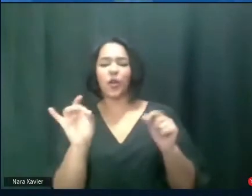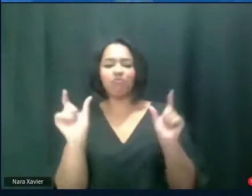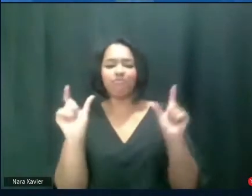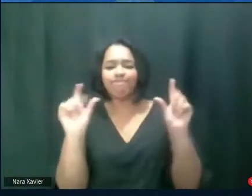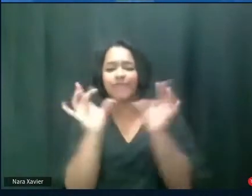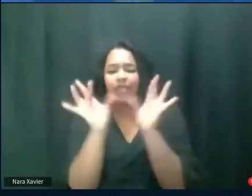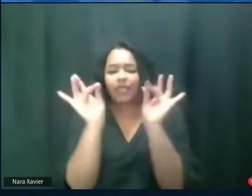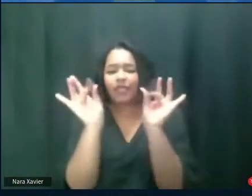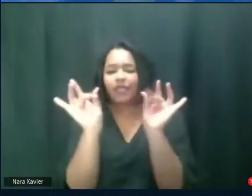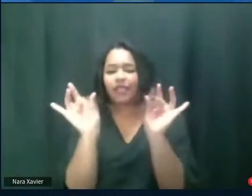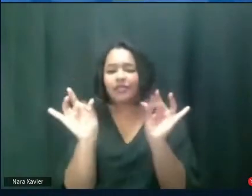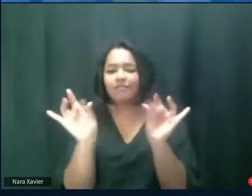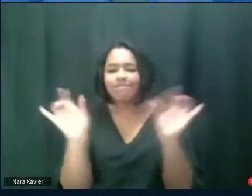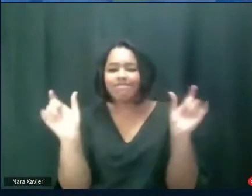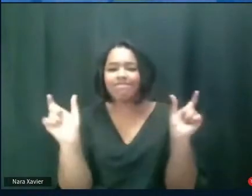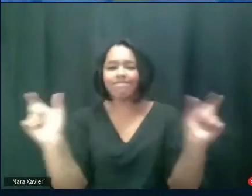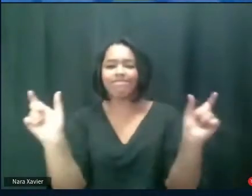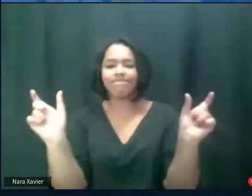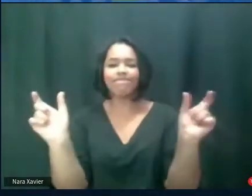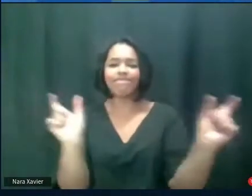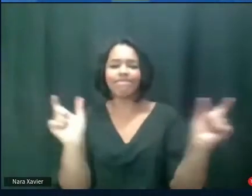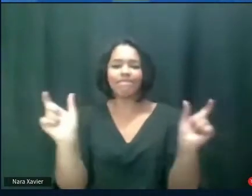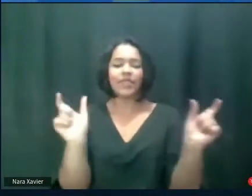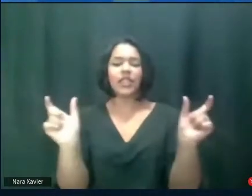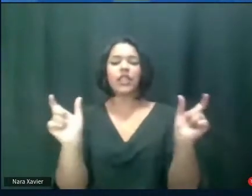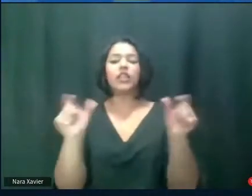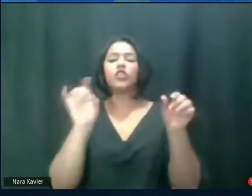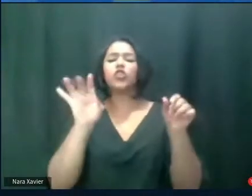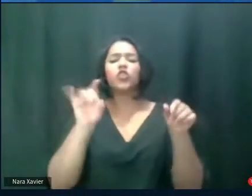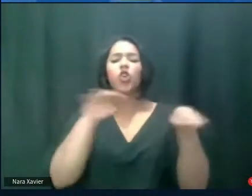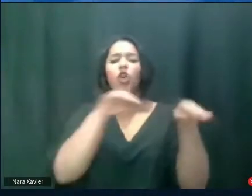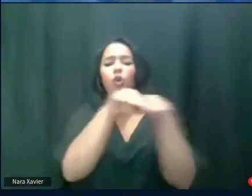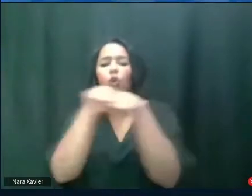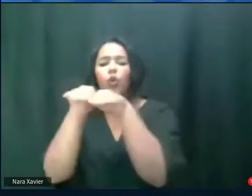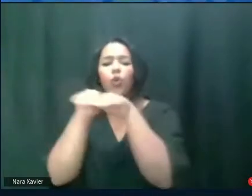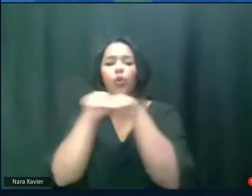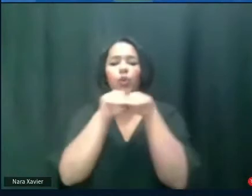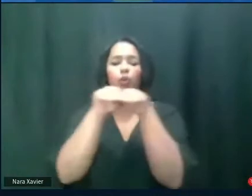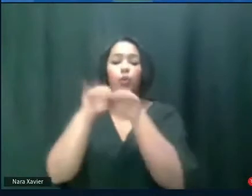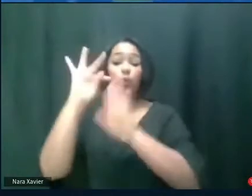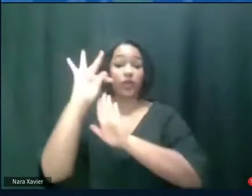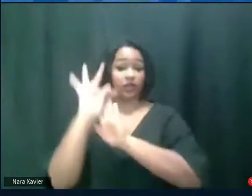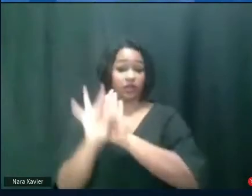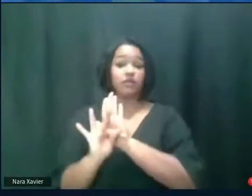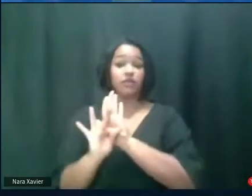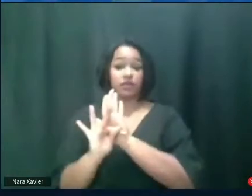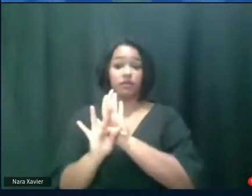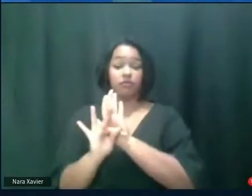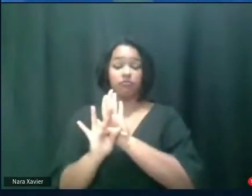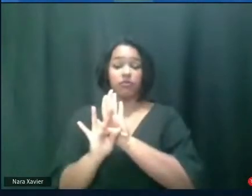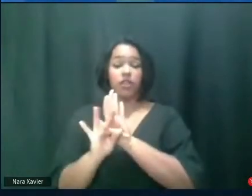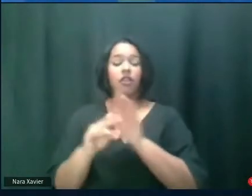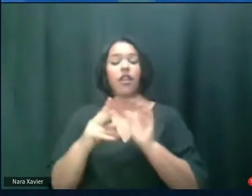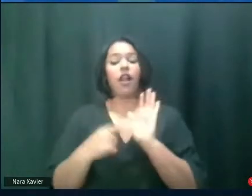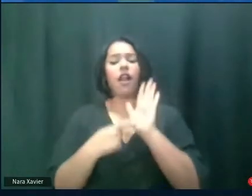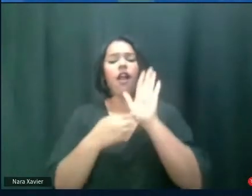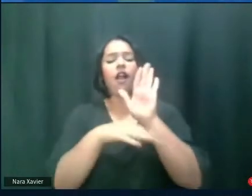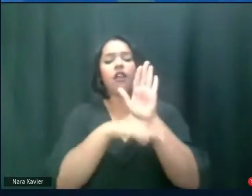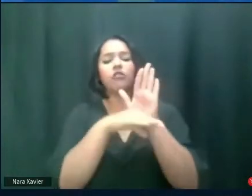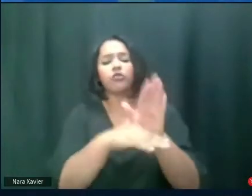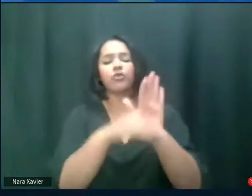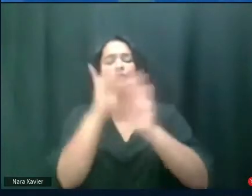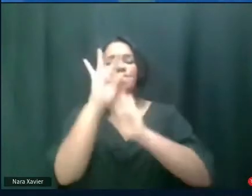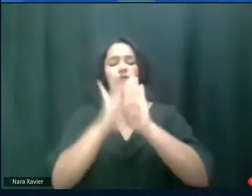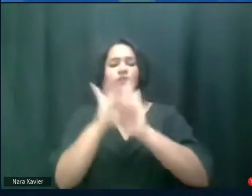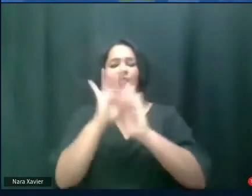questões de ordem mais de padronização do texto que contribui, né, para que o texto fique um